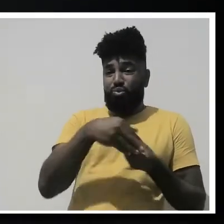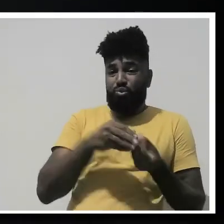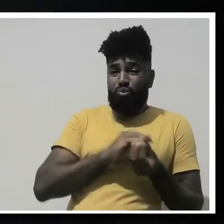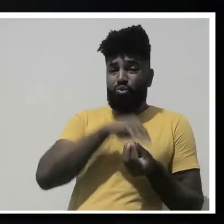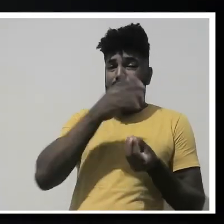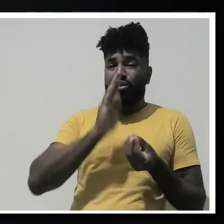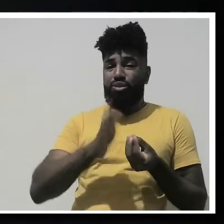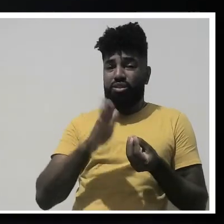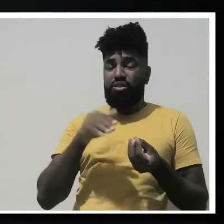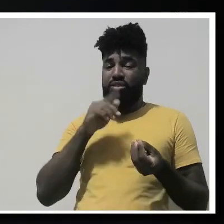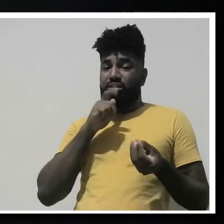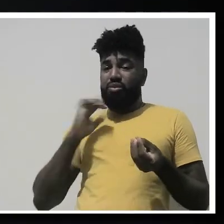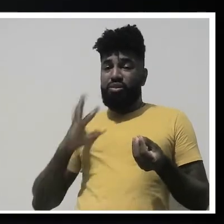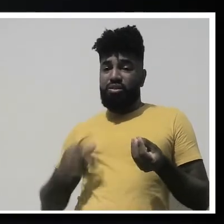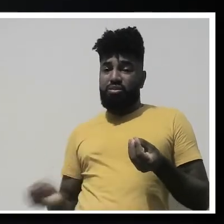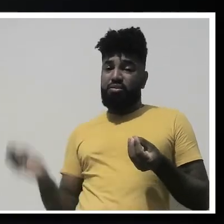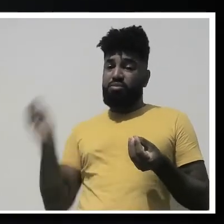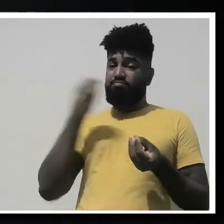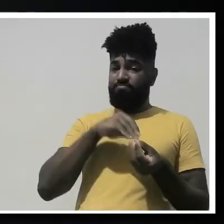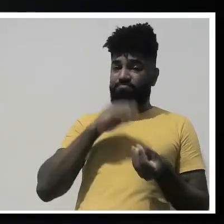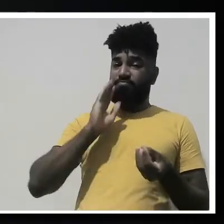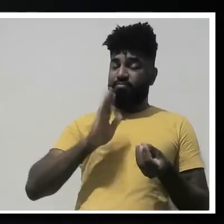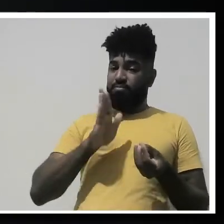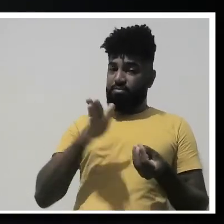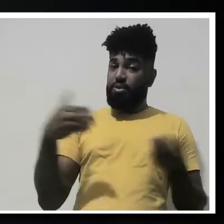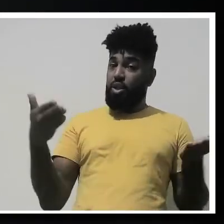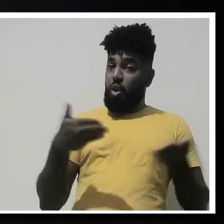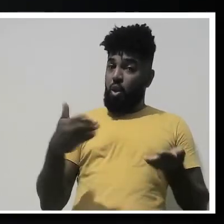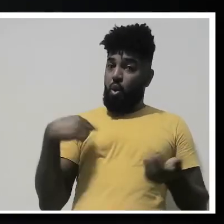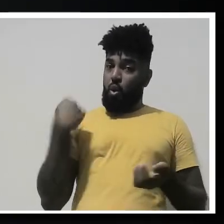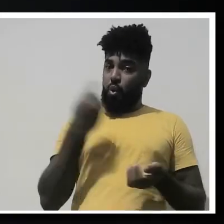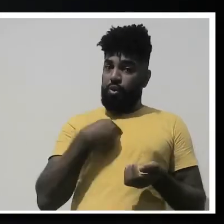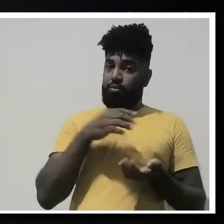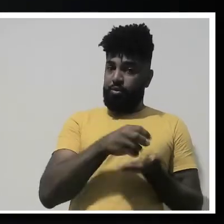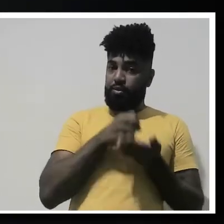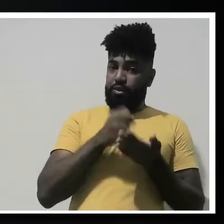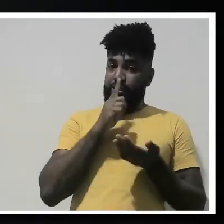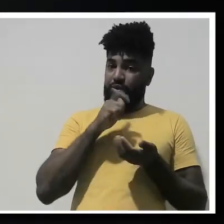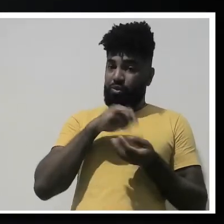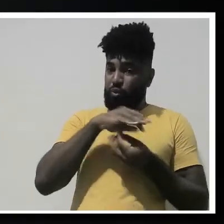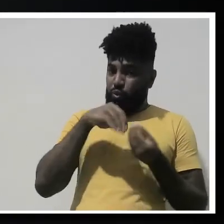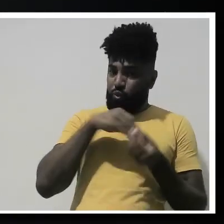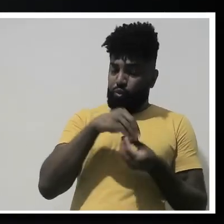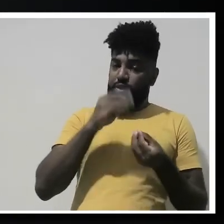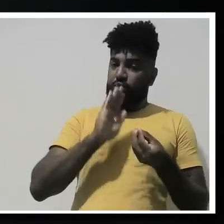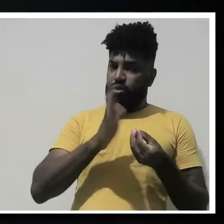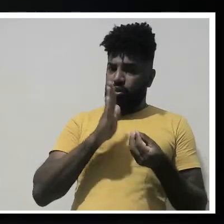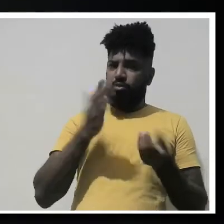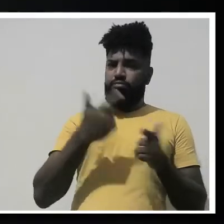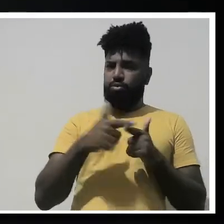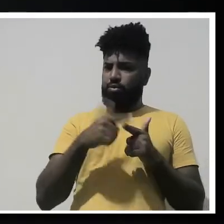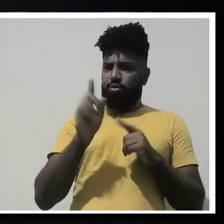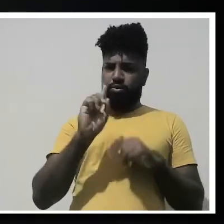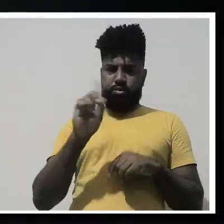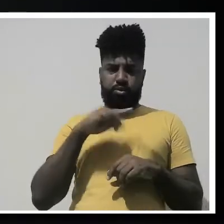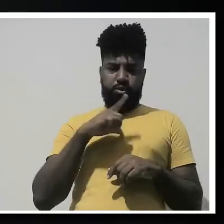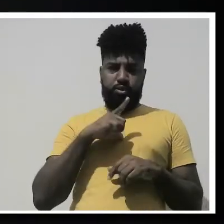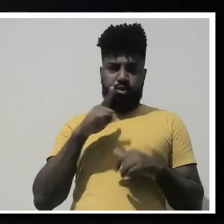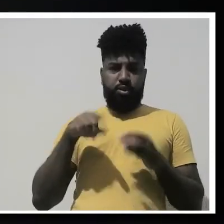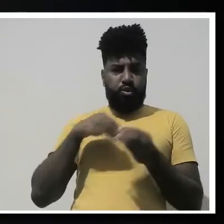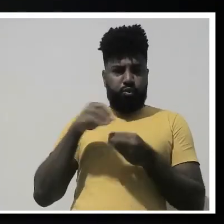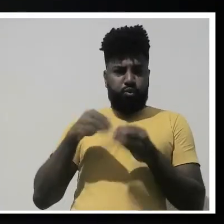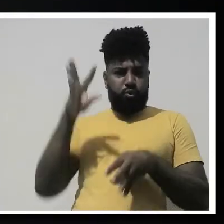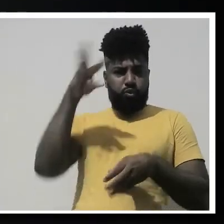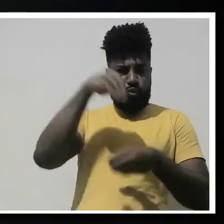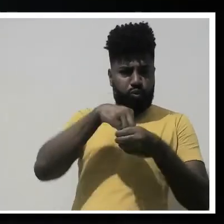já estava molhado, porque a gente tinha colocado água destilada nele. Então, agora a gente vai pegar ele molhado mesmo, não tem problema, e nós vamos